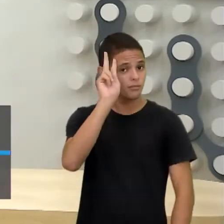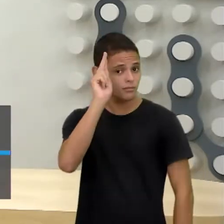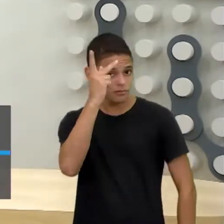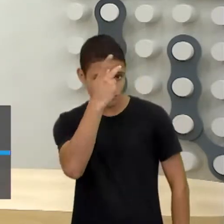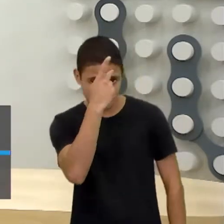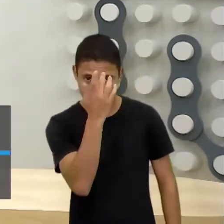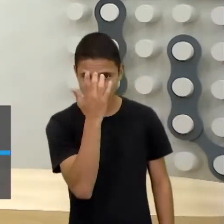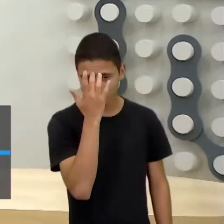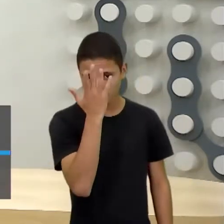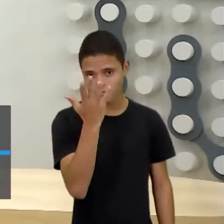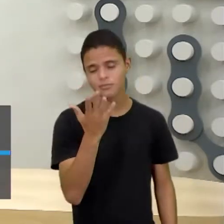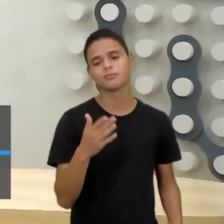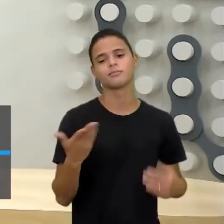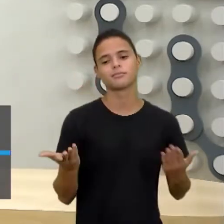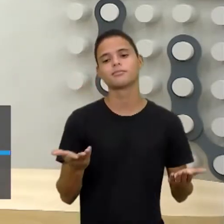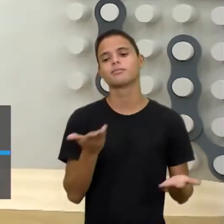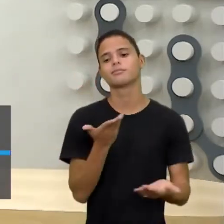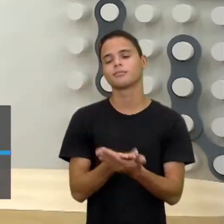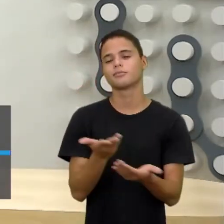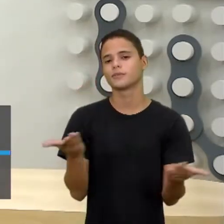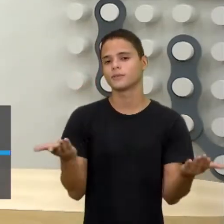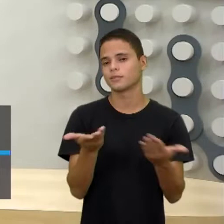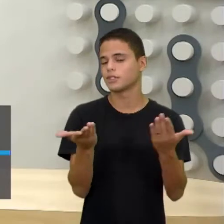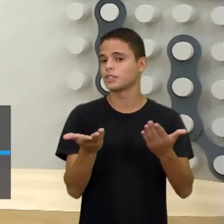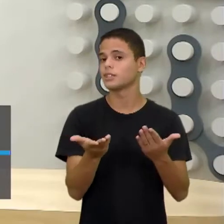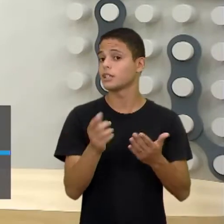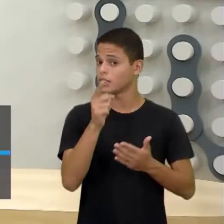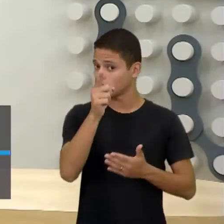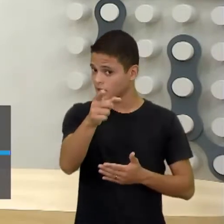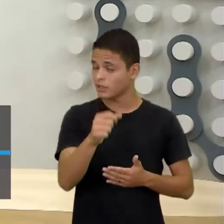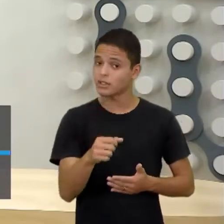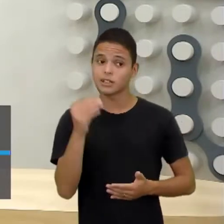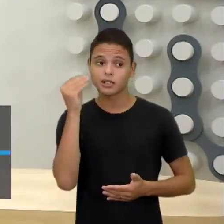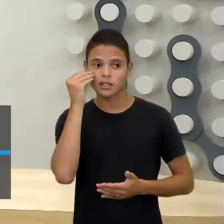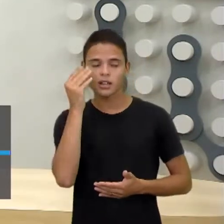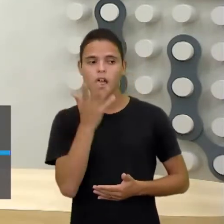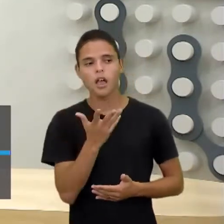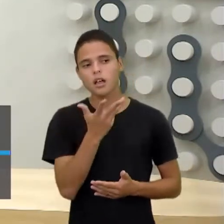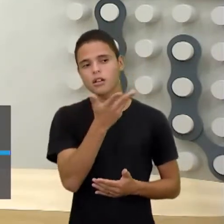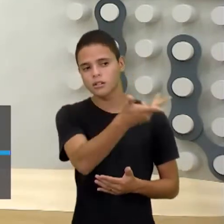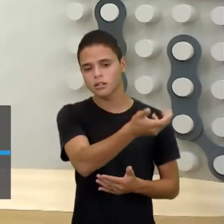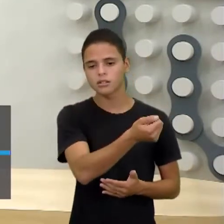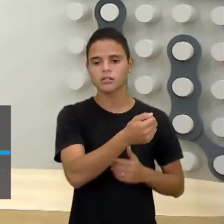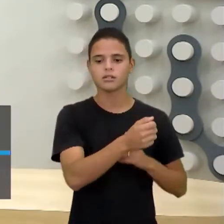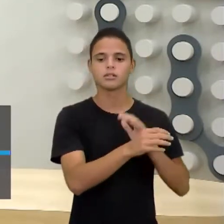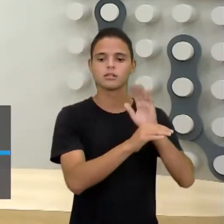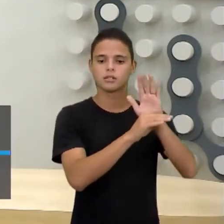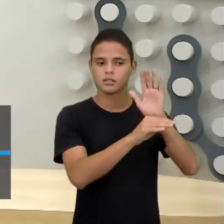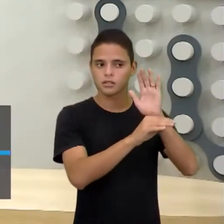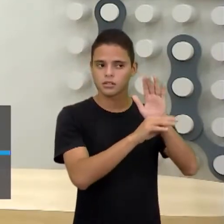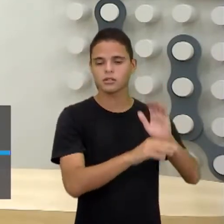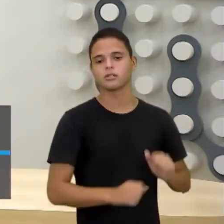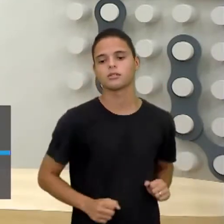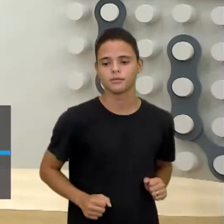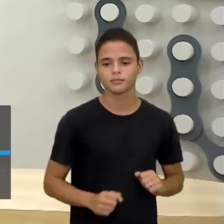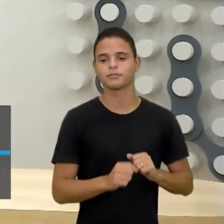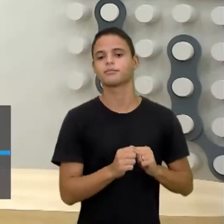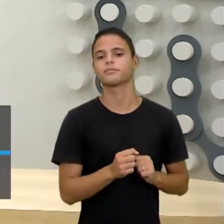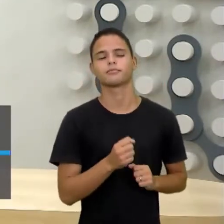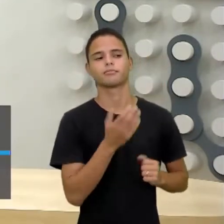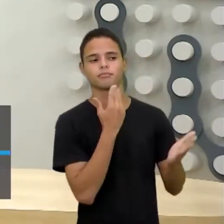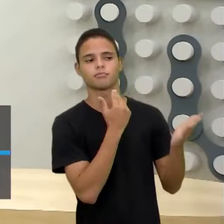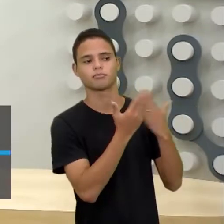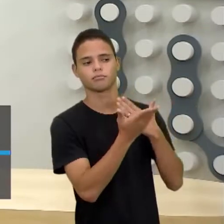facilidade? Esta aula é para você, para aprender a convencer as pessoas, para aprender a arte da argumentação, a